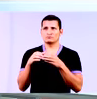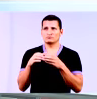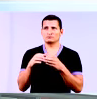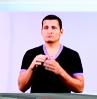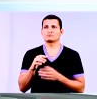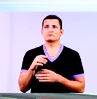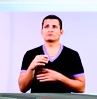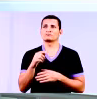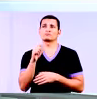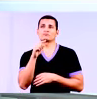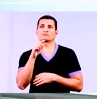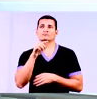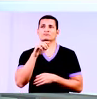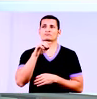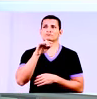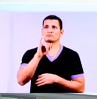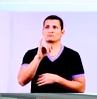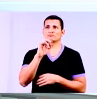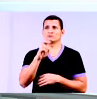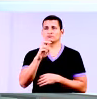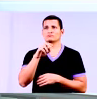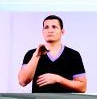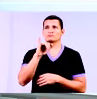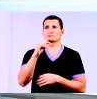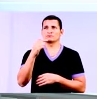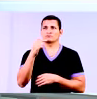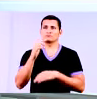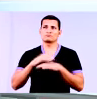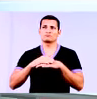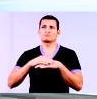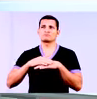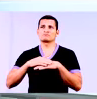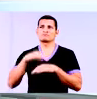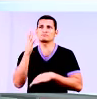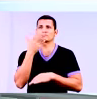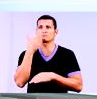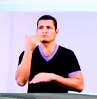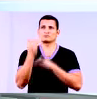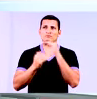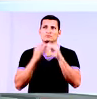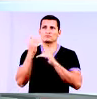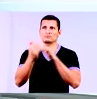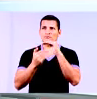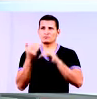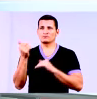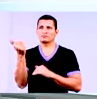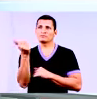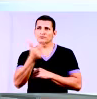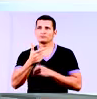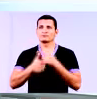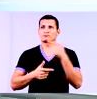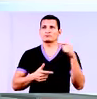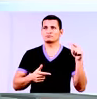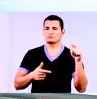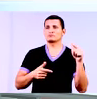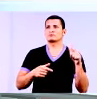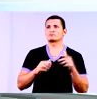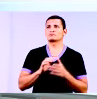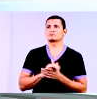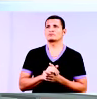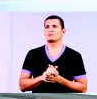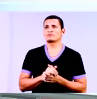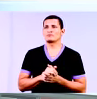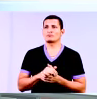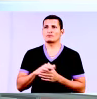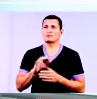esse i5 ou i7 vai ser ter melhor desempenho do que o outro, porque não chama i7. Então a gente meio